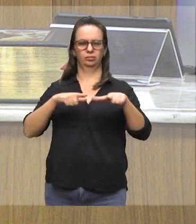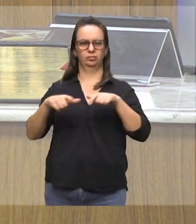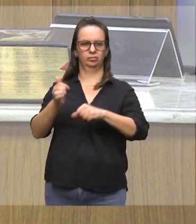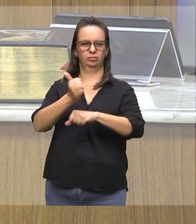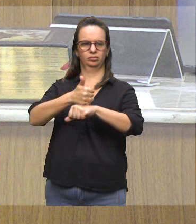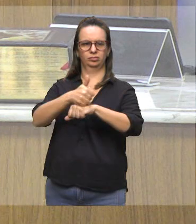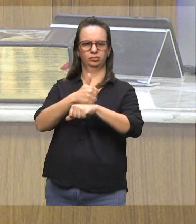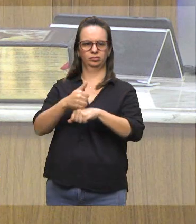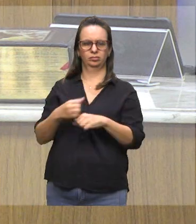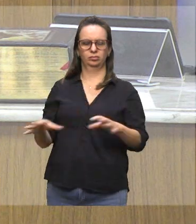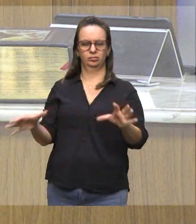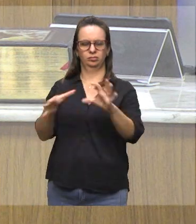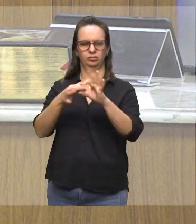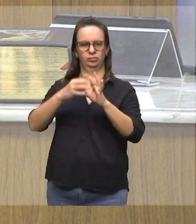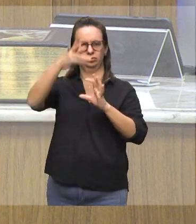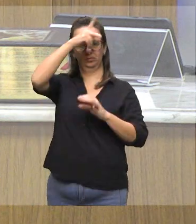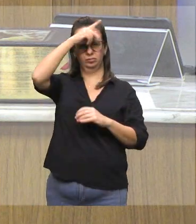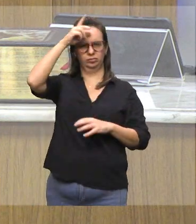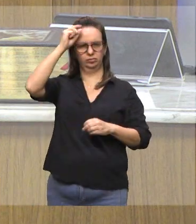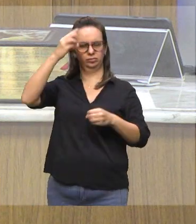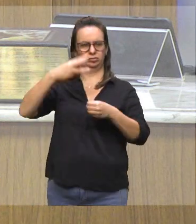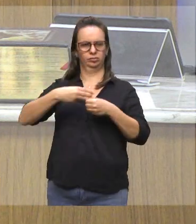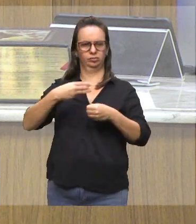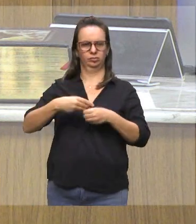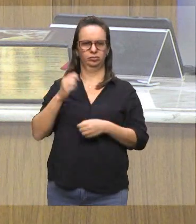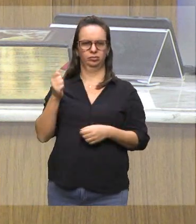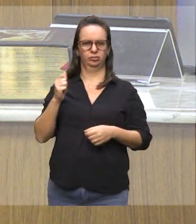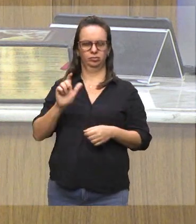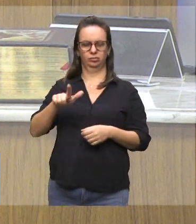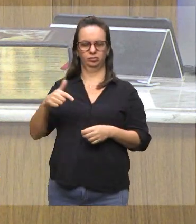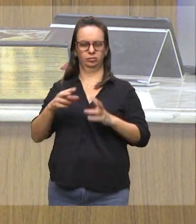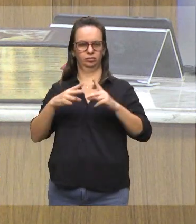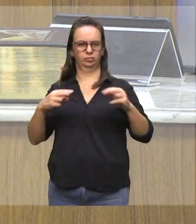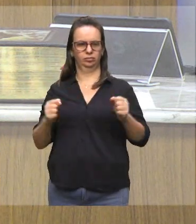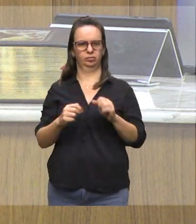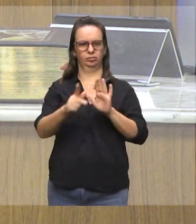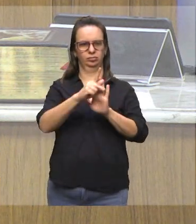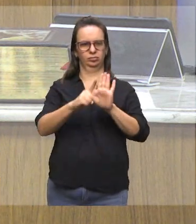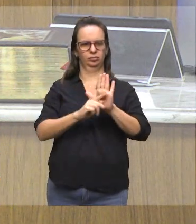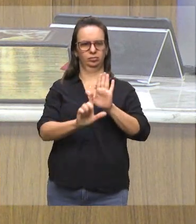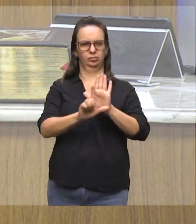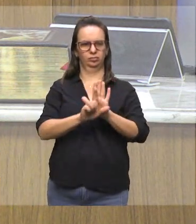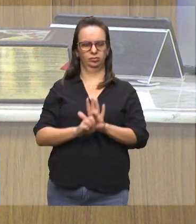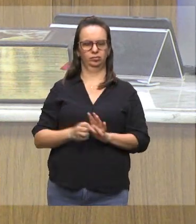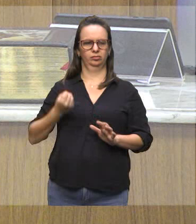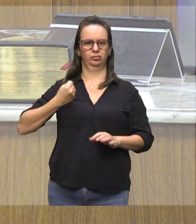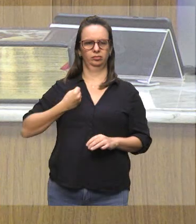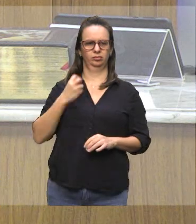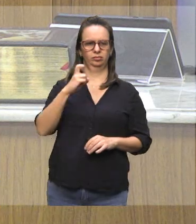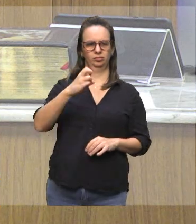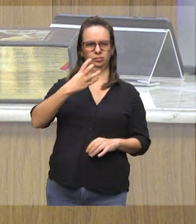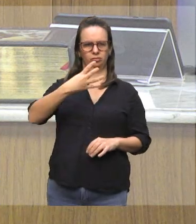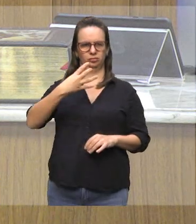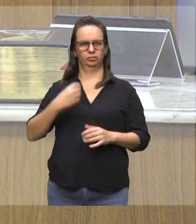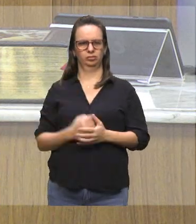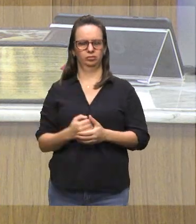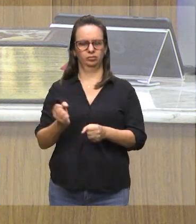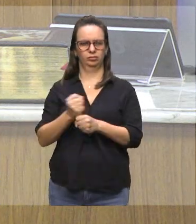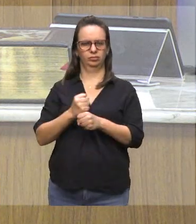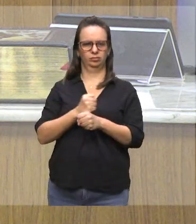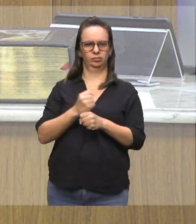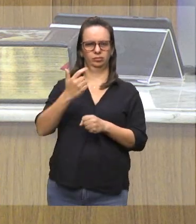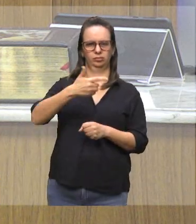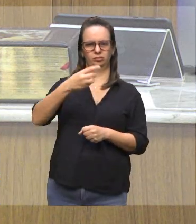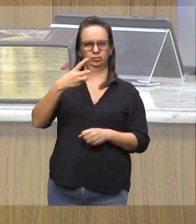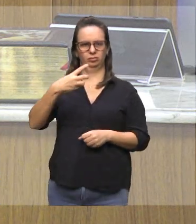Prefeitura Municipal de Assis e da outras providências. Projeto de lei número 54, de 2023, de autoria do Poder